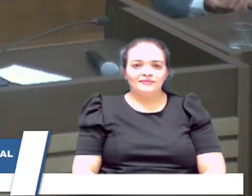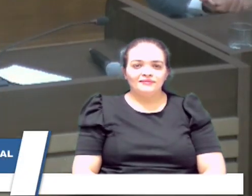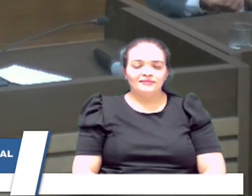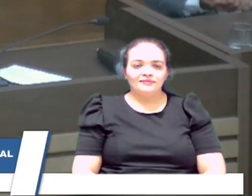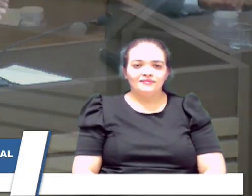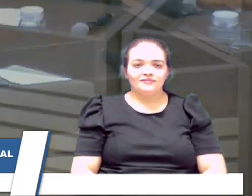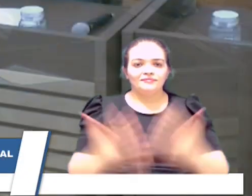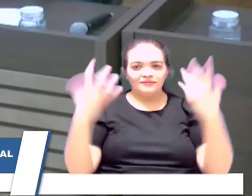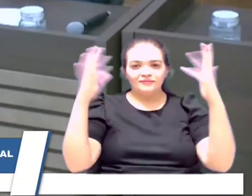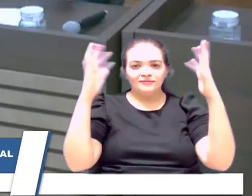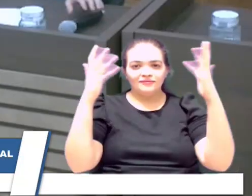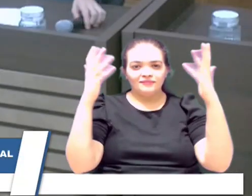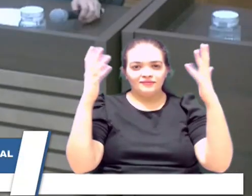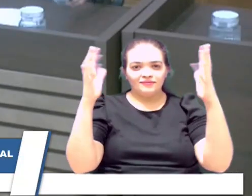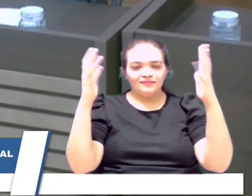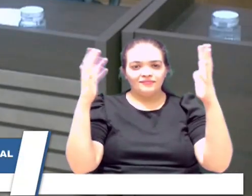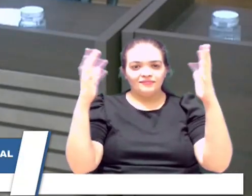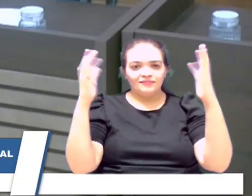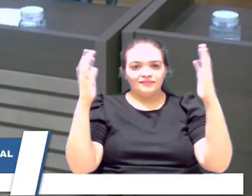Pessoal,